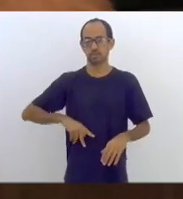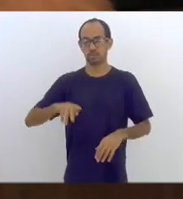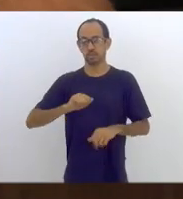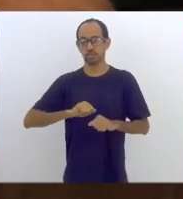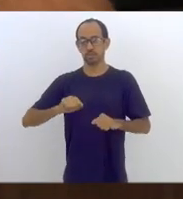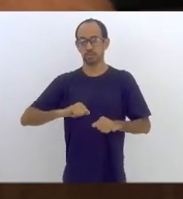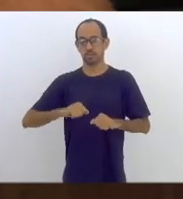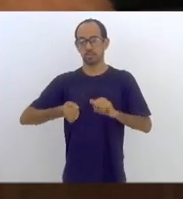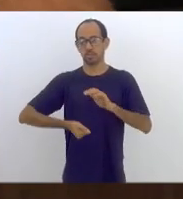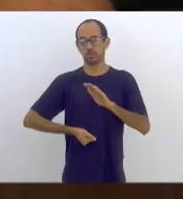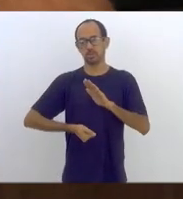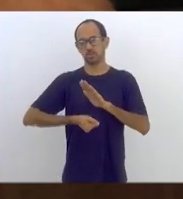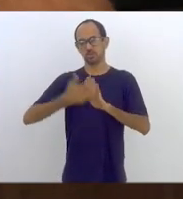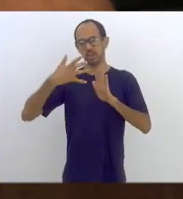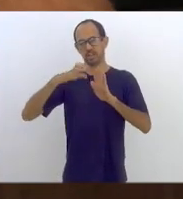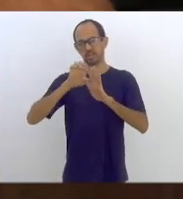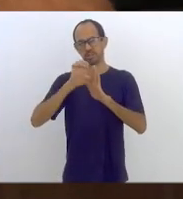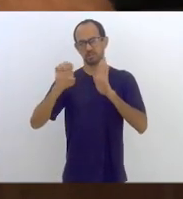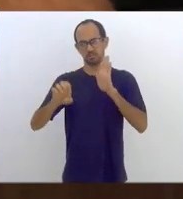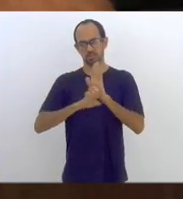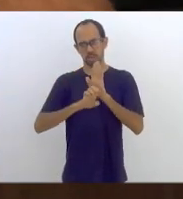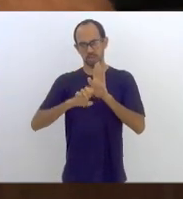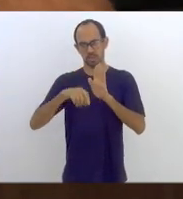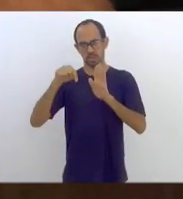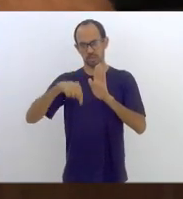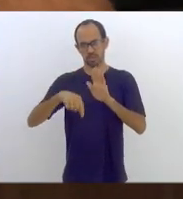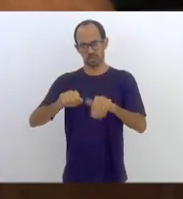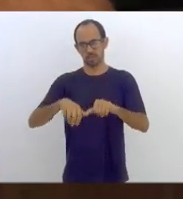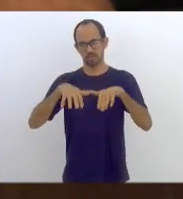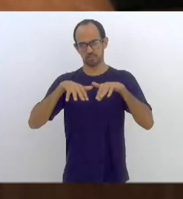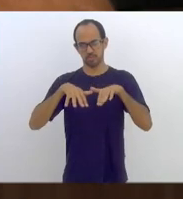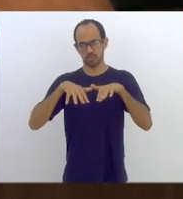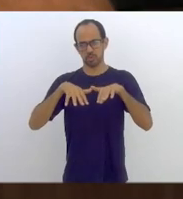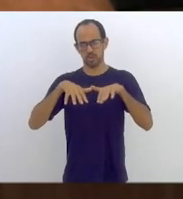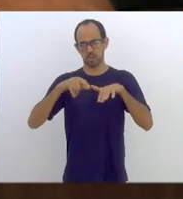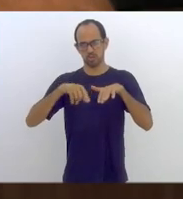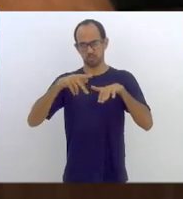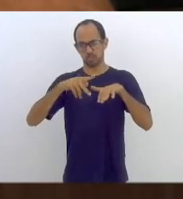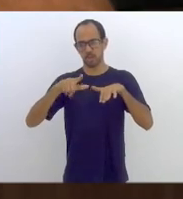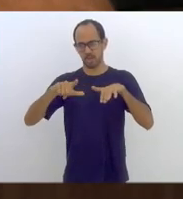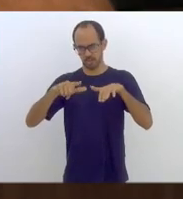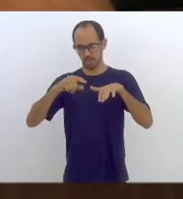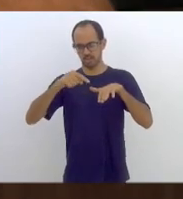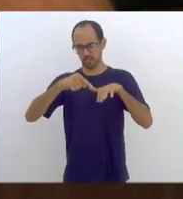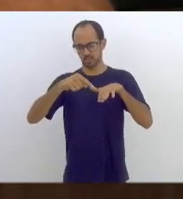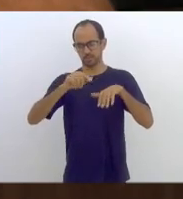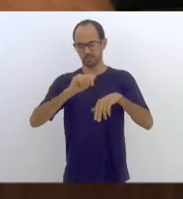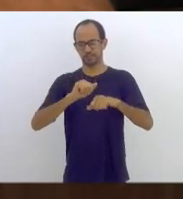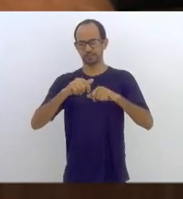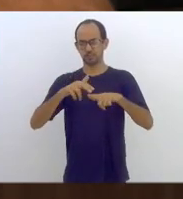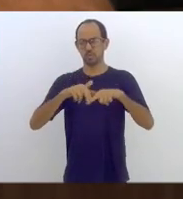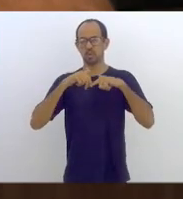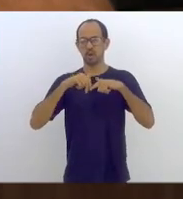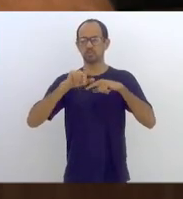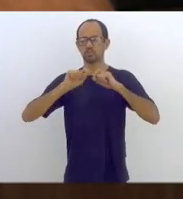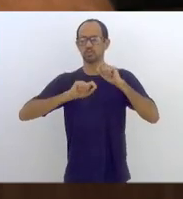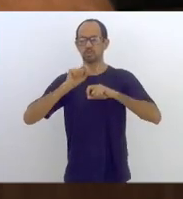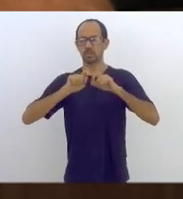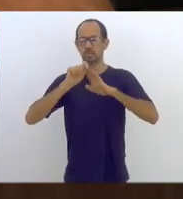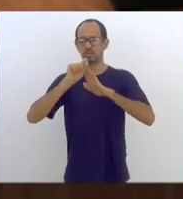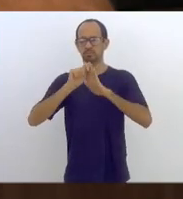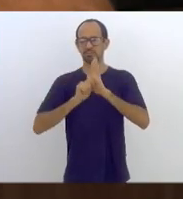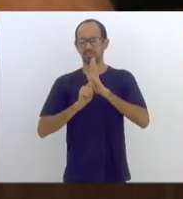eu fiz diversas emendas esse Plenário é esse projeto de lei porque a redação